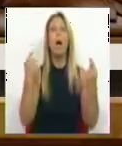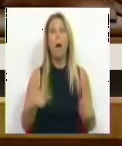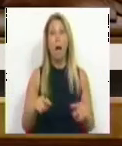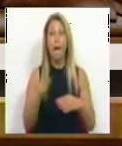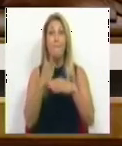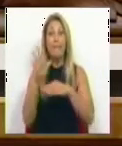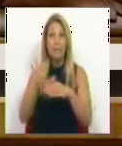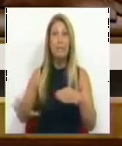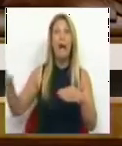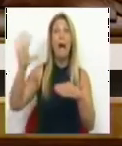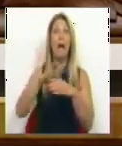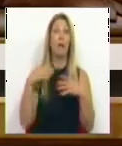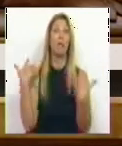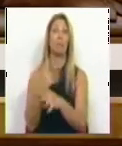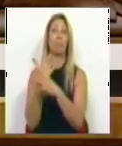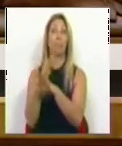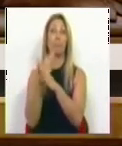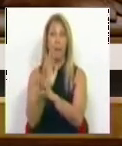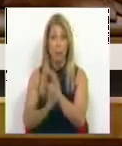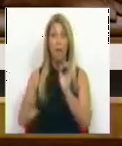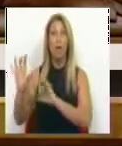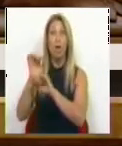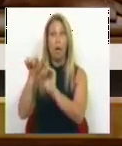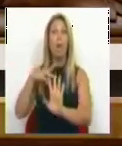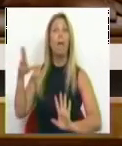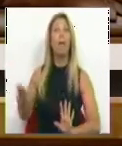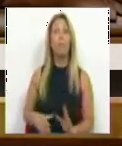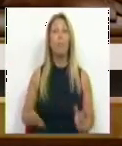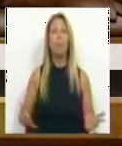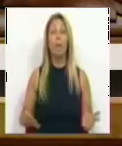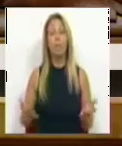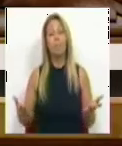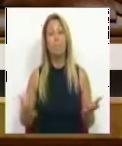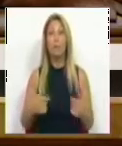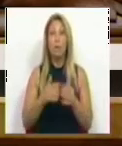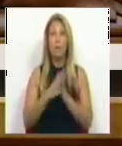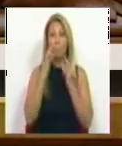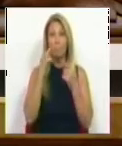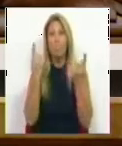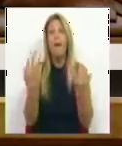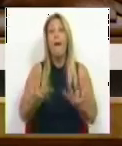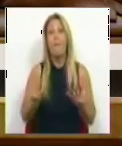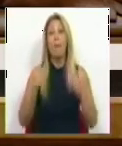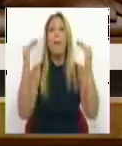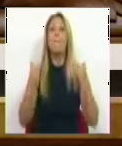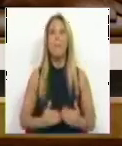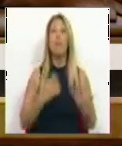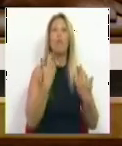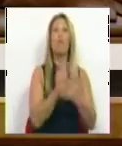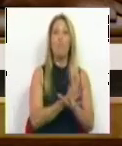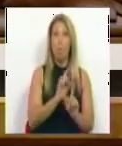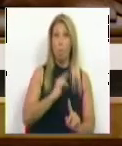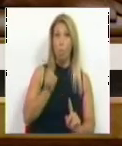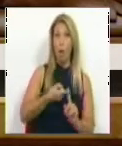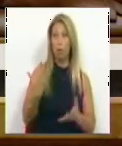área ardida na Europa em Portugal e tudo indica que, apesar de termos menos número de fogos este ano do